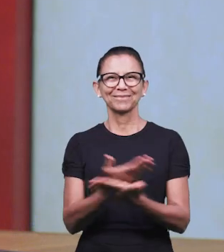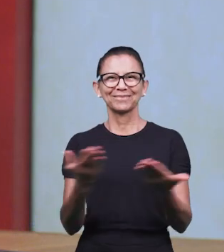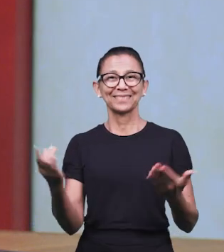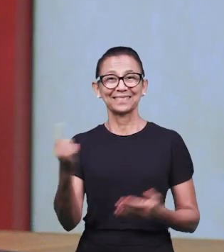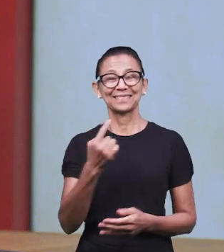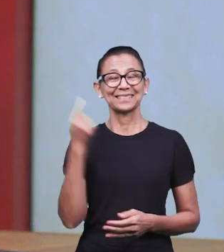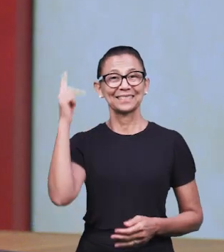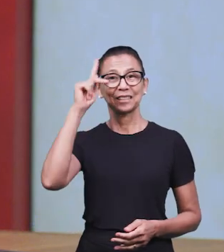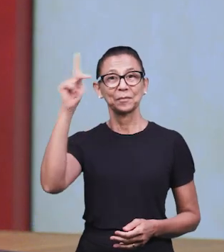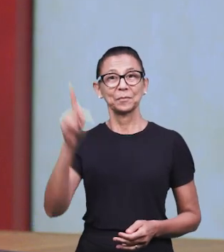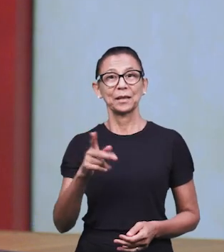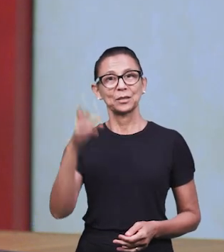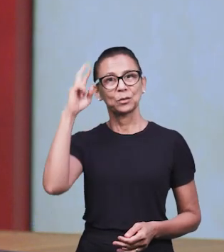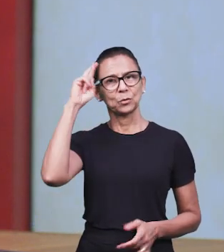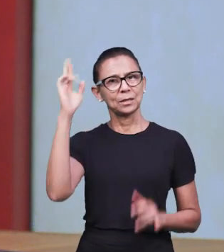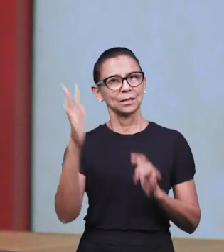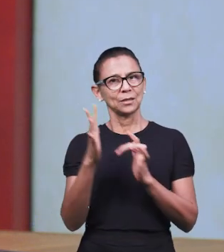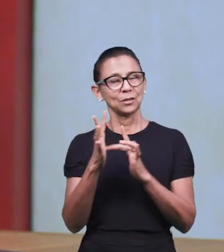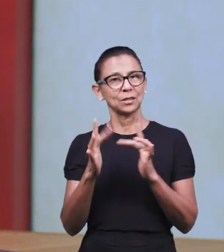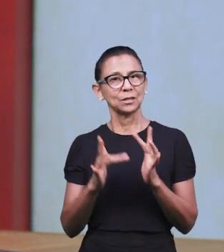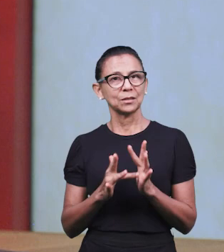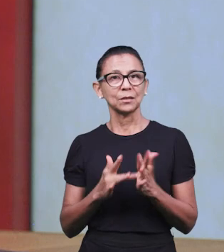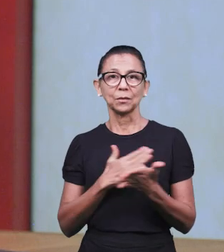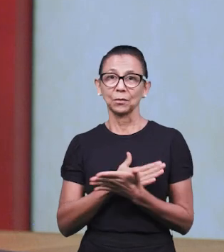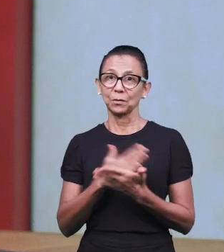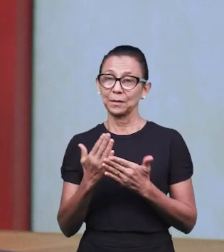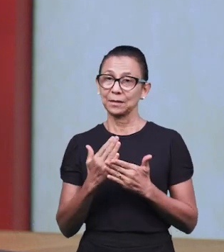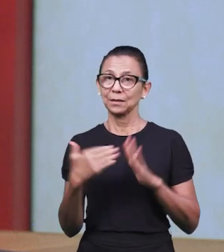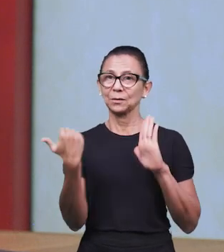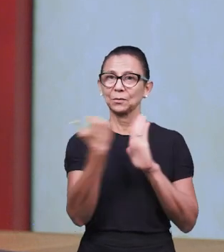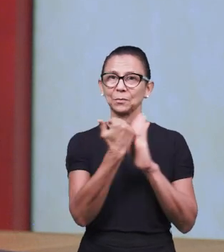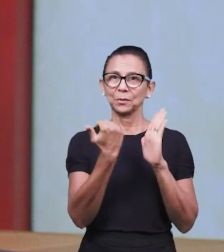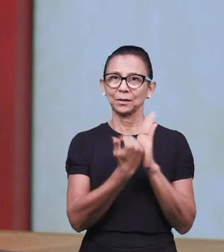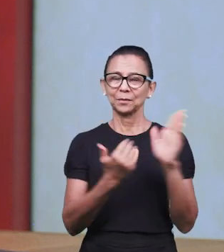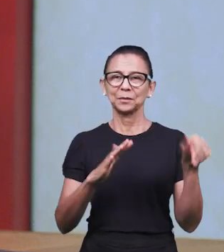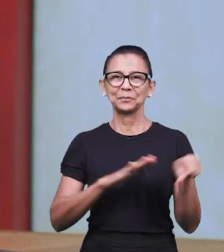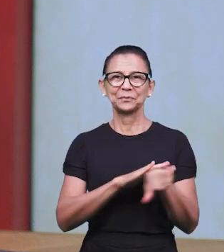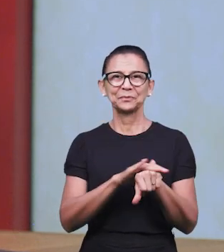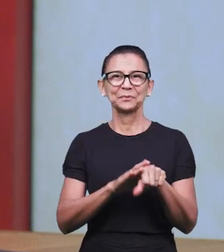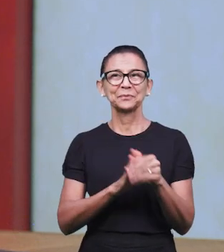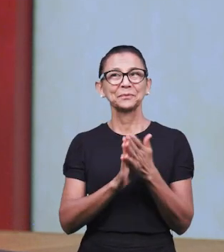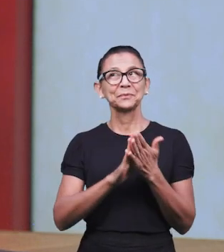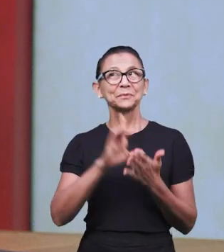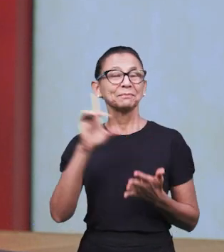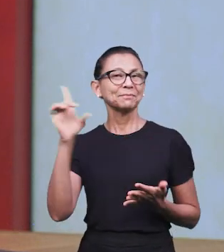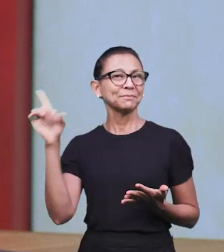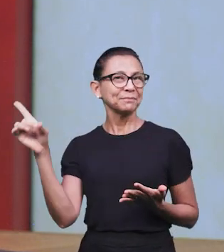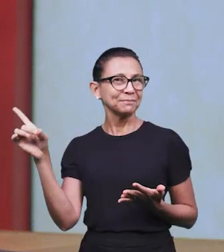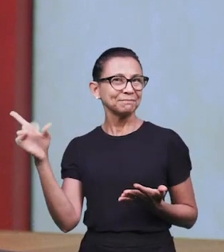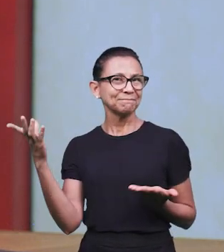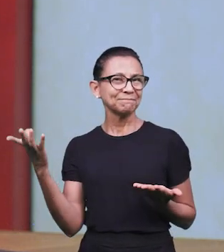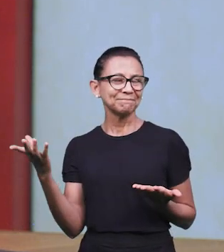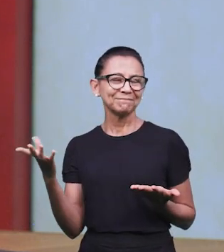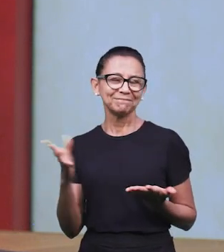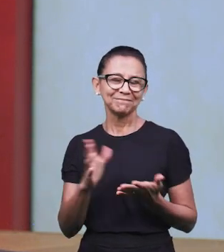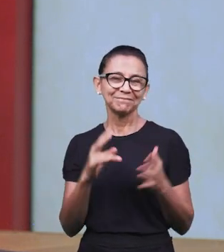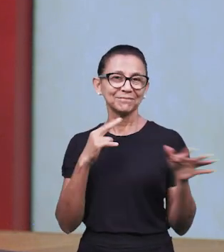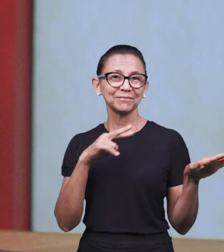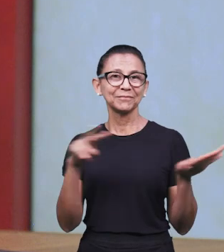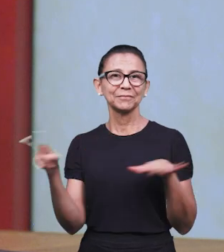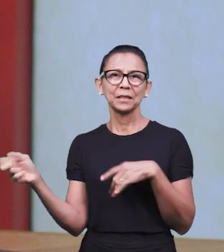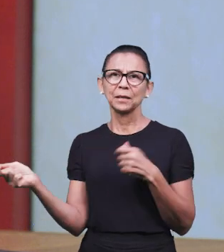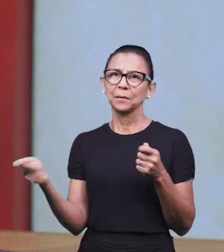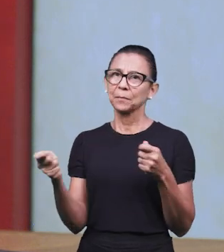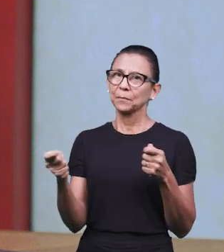Eu saúdo a todos com a paz do Senhor Jesus. Nós estamos começando mais uma edição do programa Conversas Bíblicas.